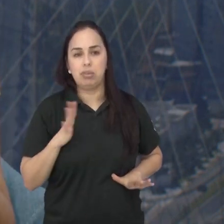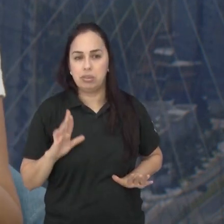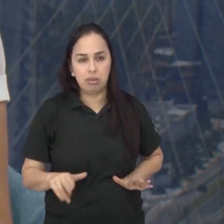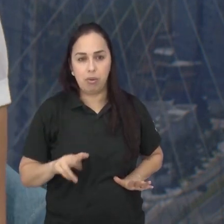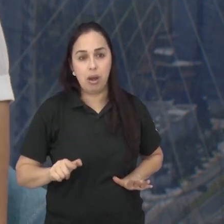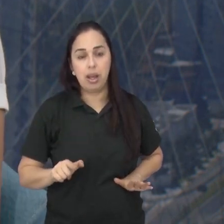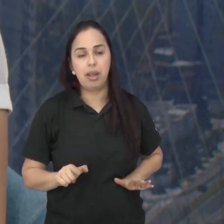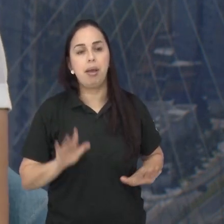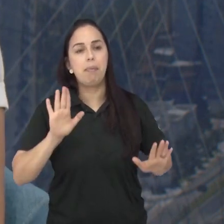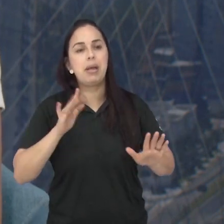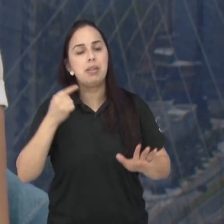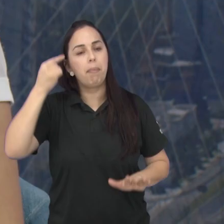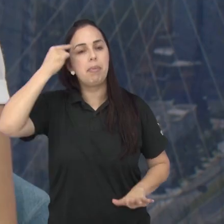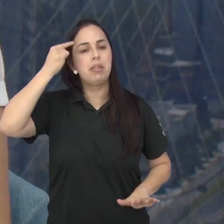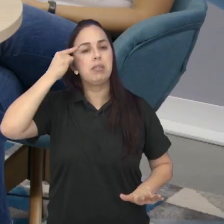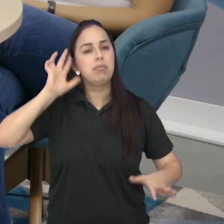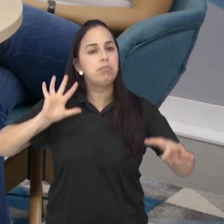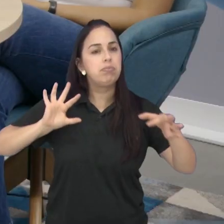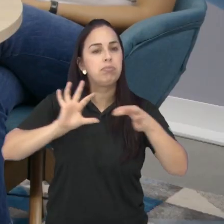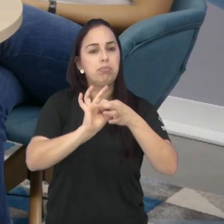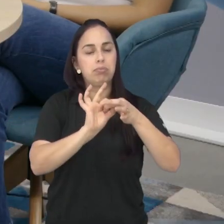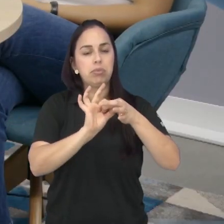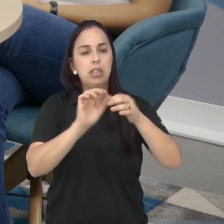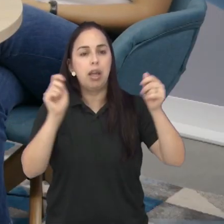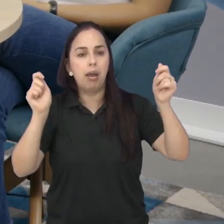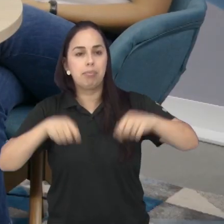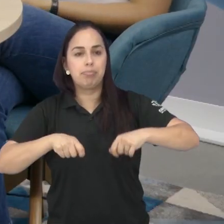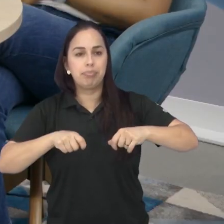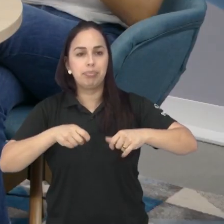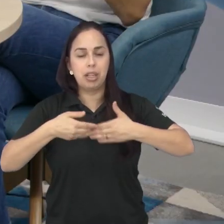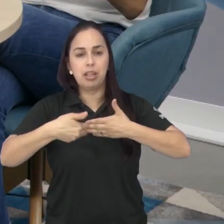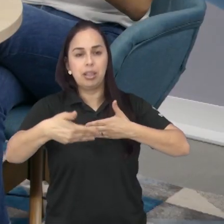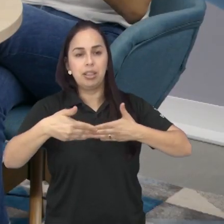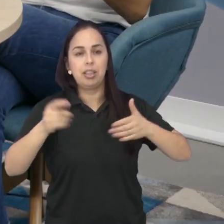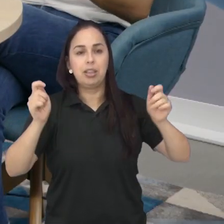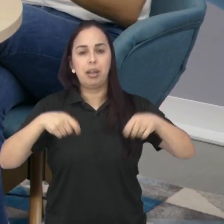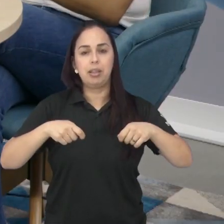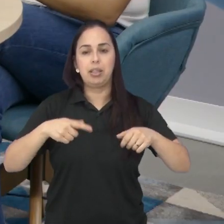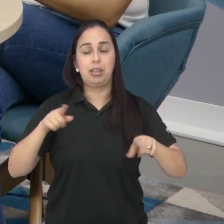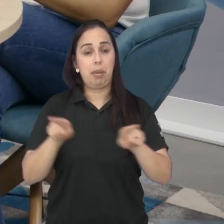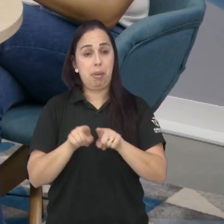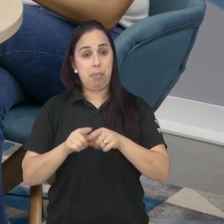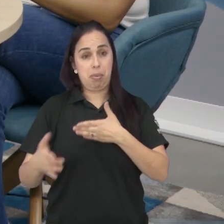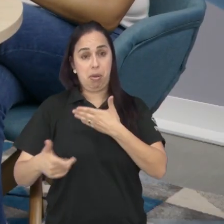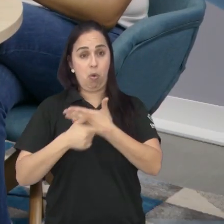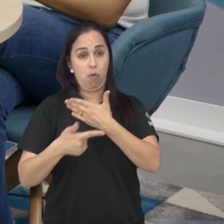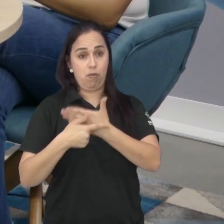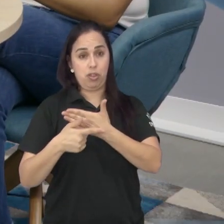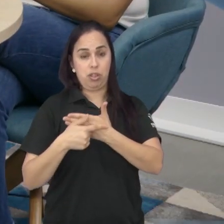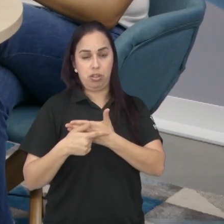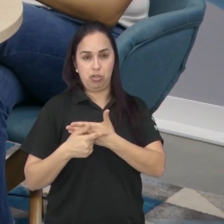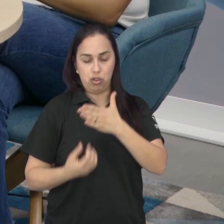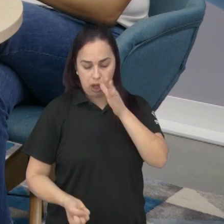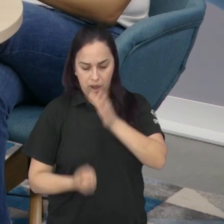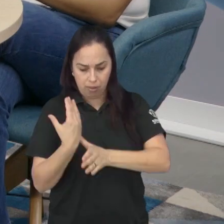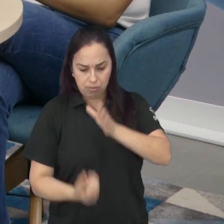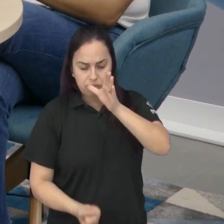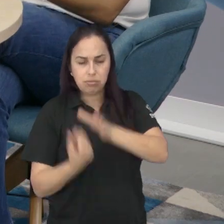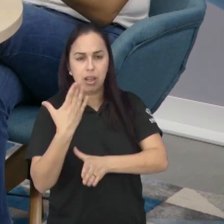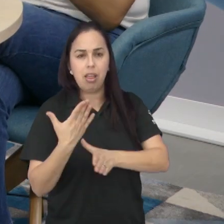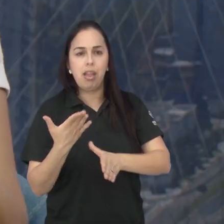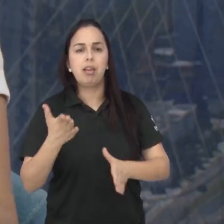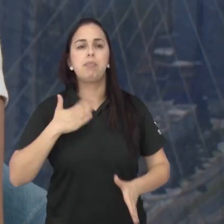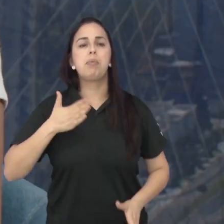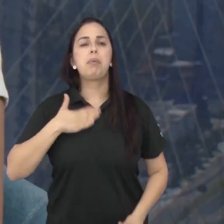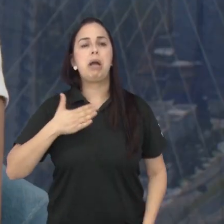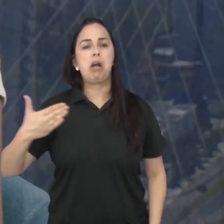mais ou menos isso que eu penso aí como possibilidade. E nós temos um papel nessa construção desse novo, né?